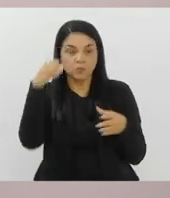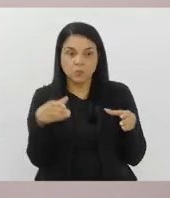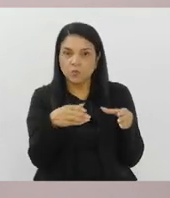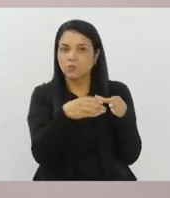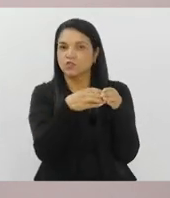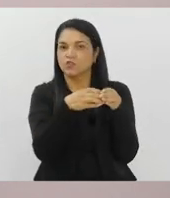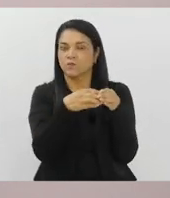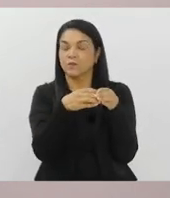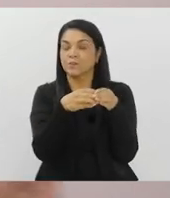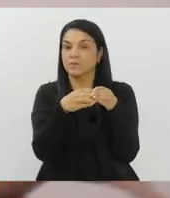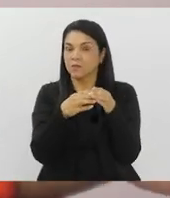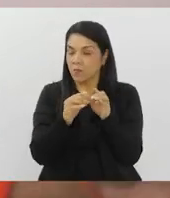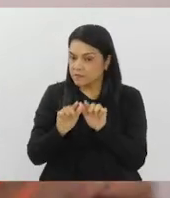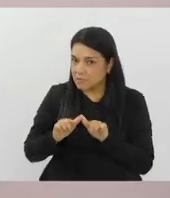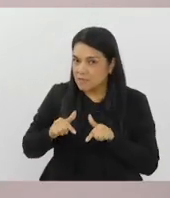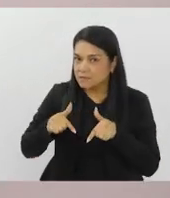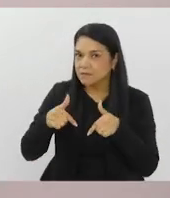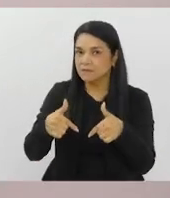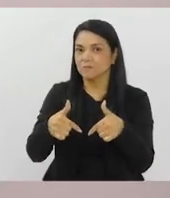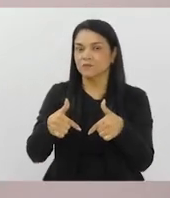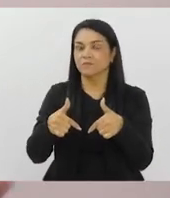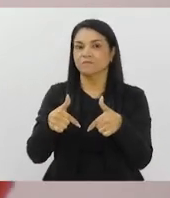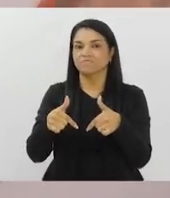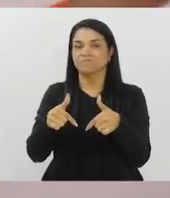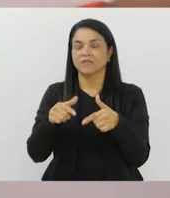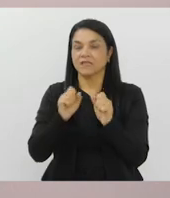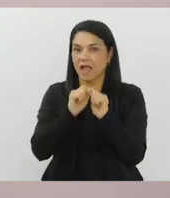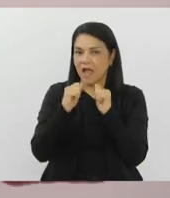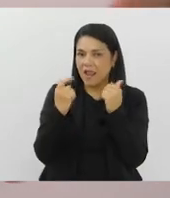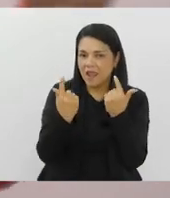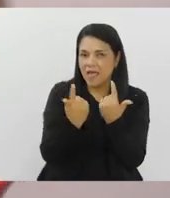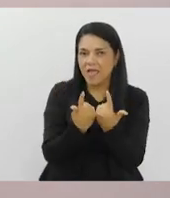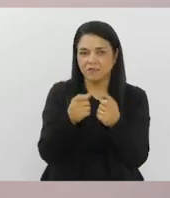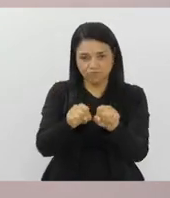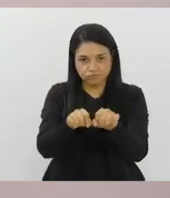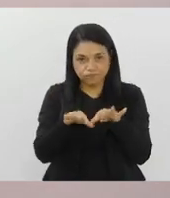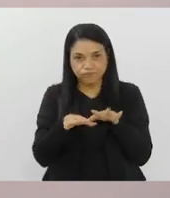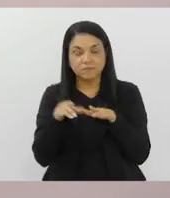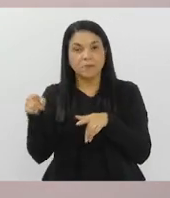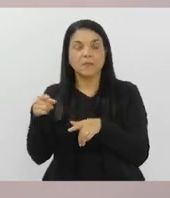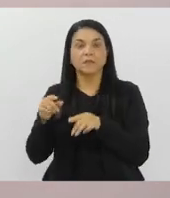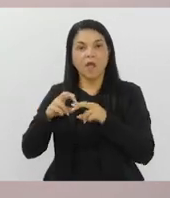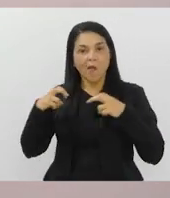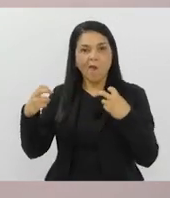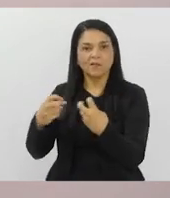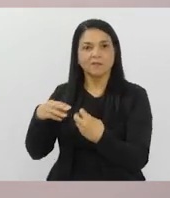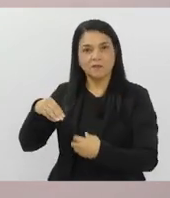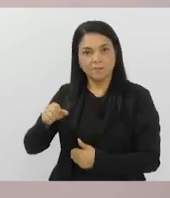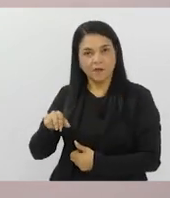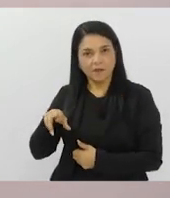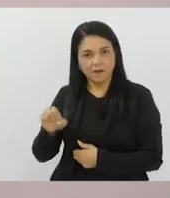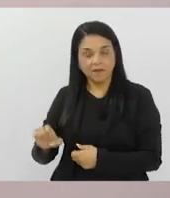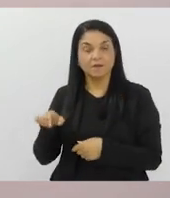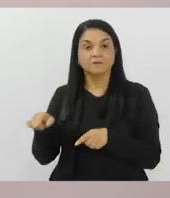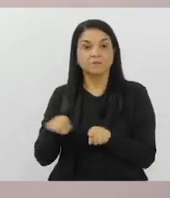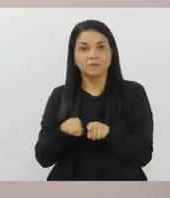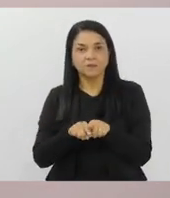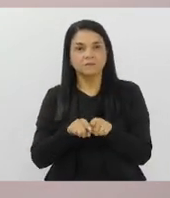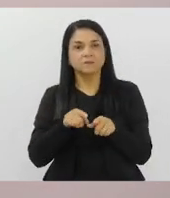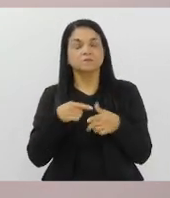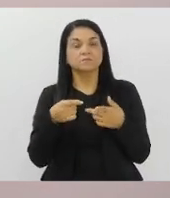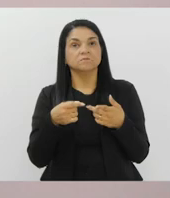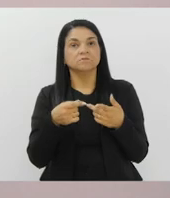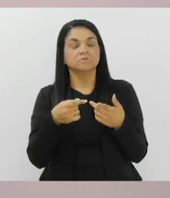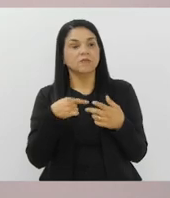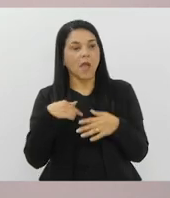tipo de promoção, é uma escala como essa na Alerj, uma escala como a da Roda da Maré, uma escala como da gente fica prestando conta na